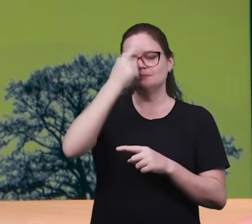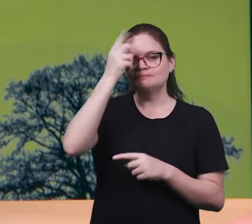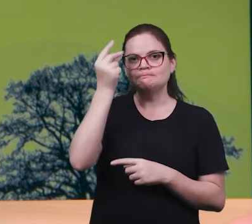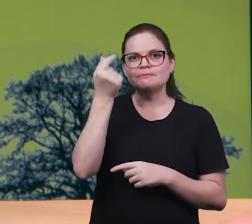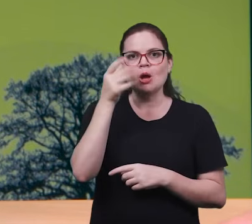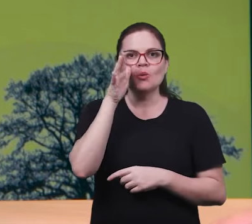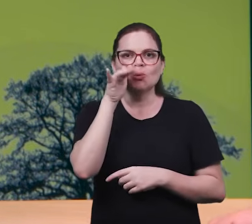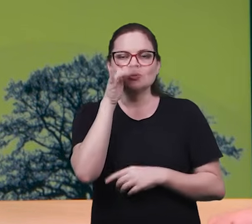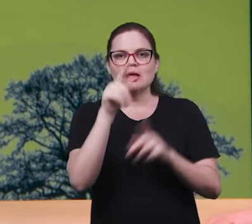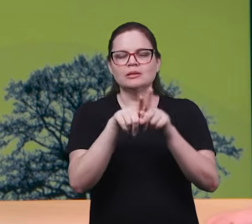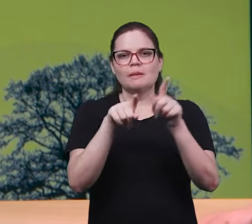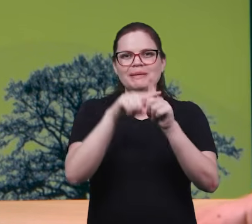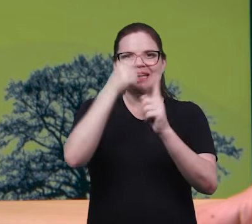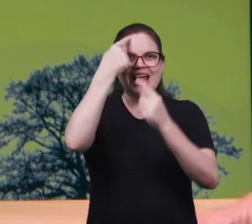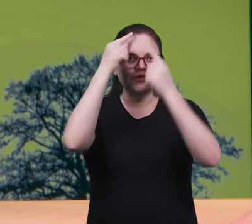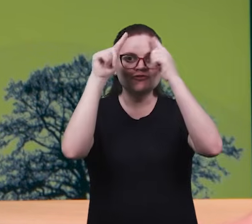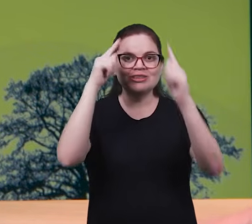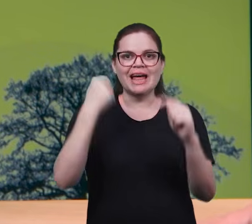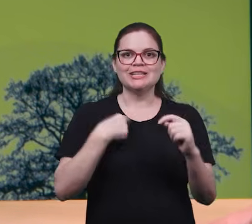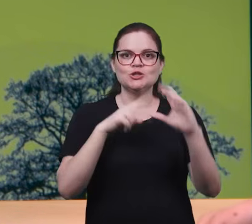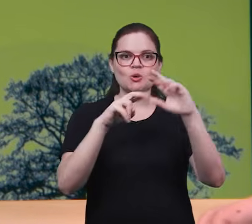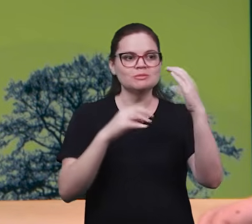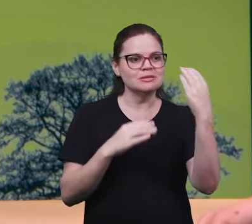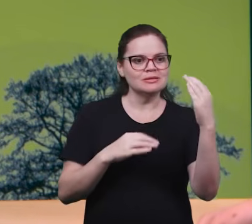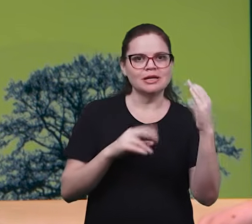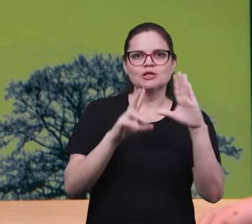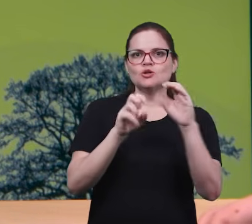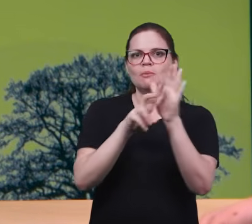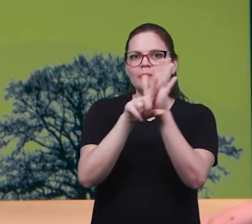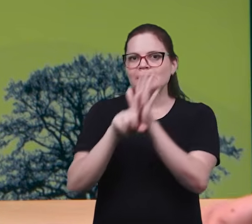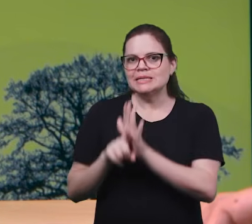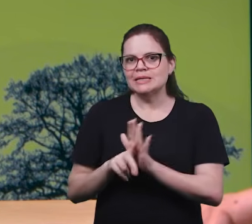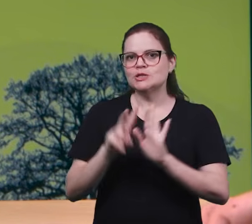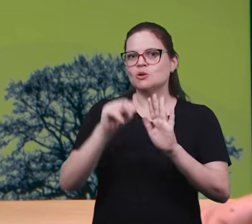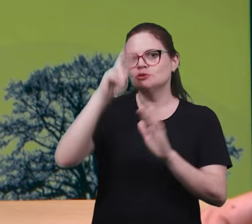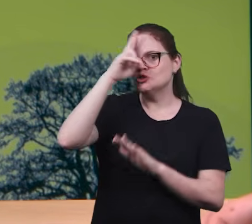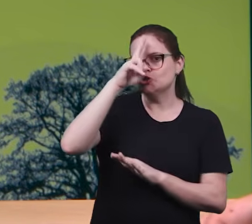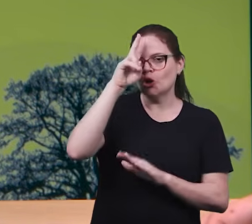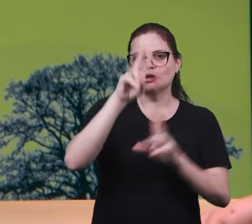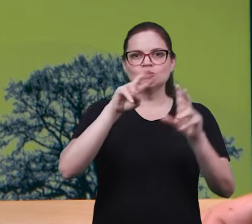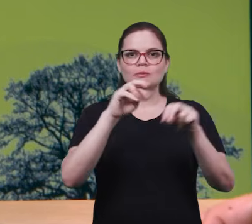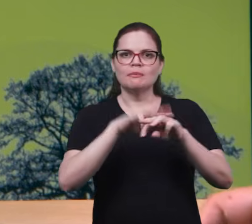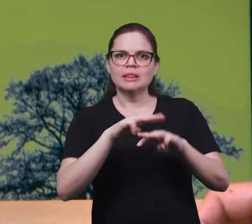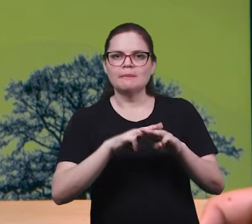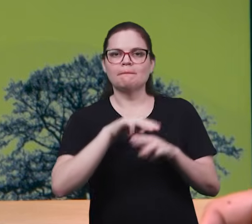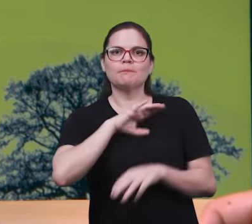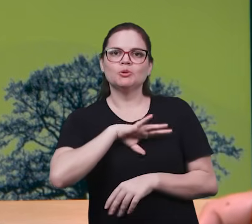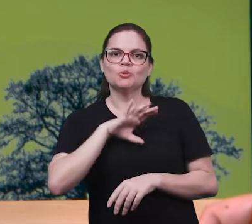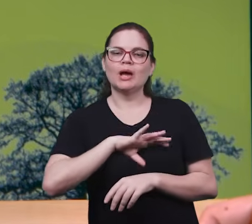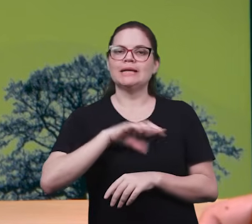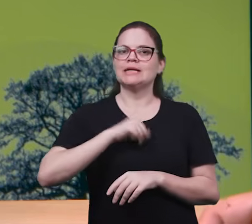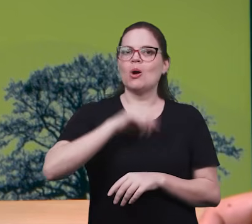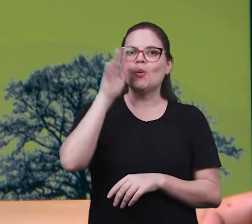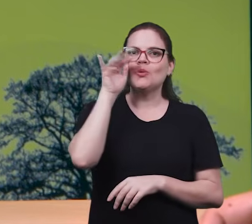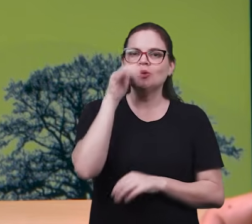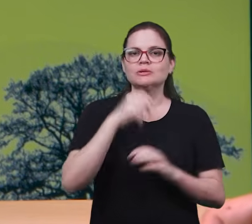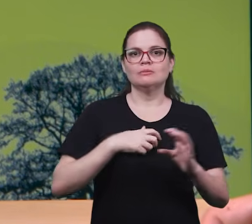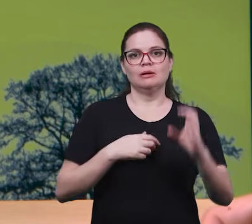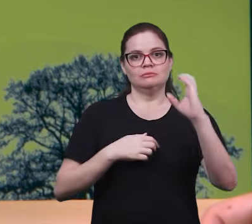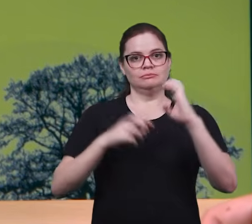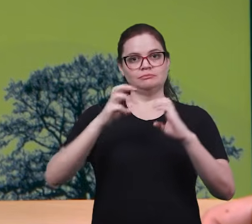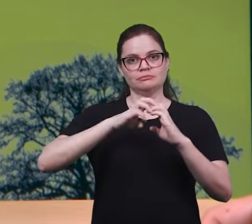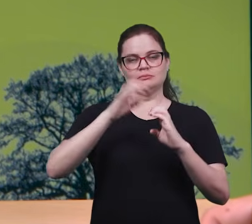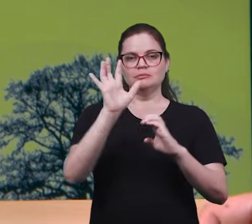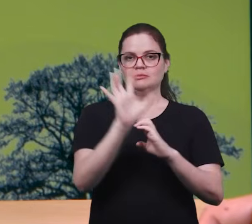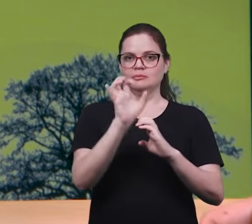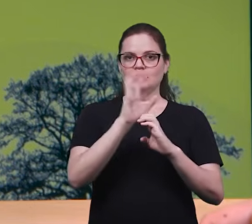a curiosidade sobre ciências, sobre história, sobre matemática, língua portuguesa. O chat pode ajudar de